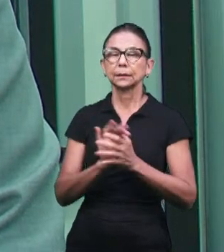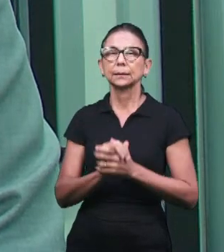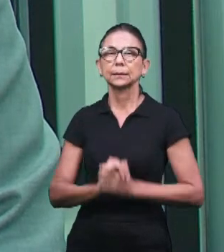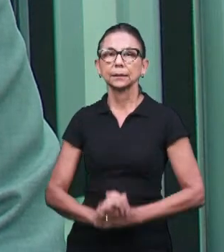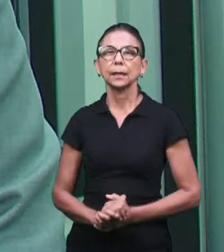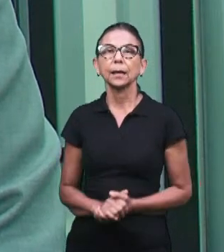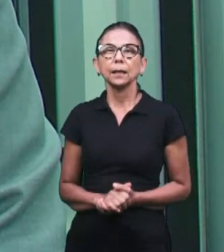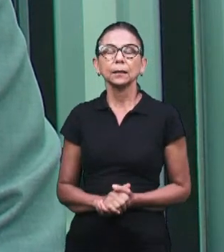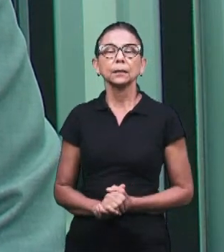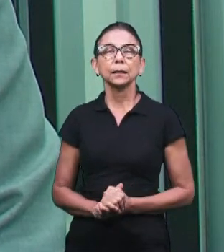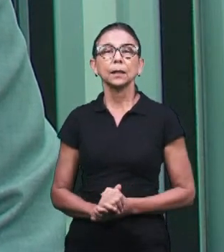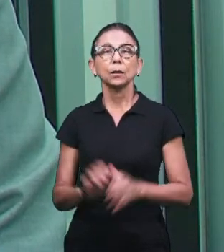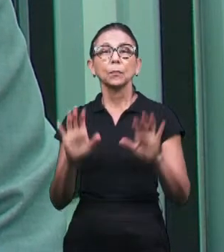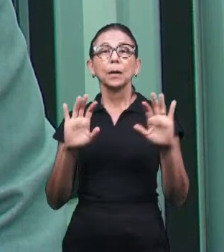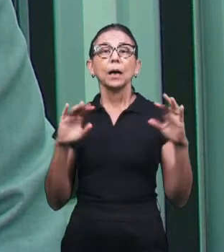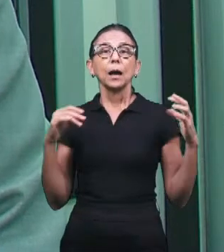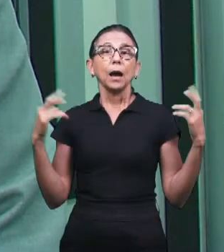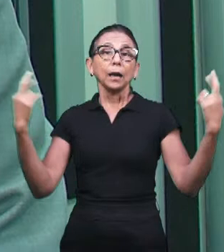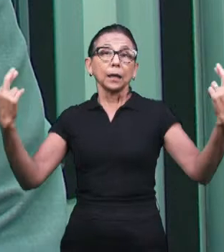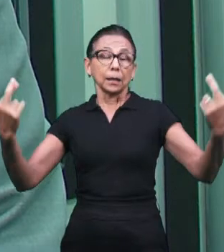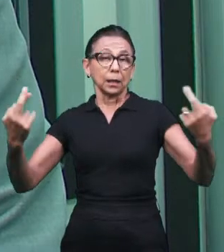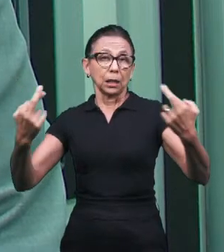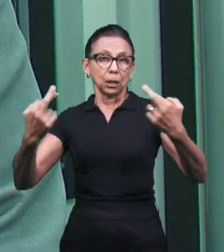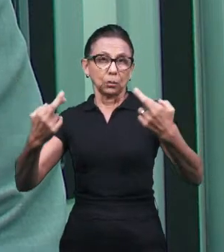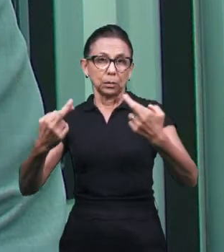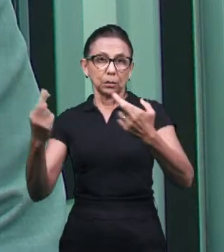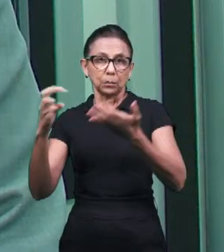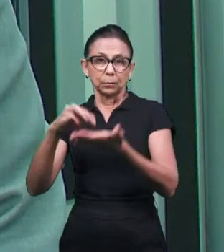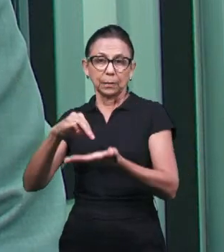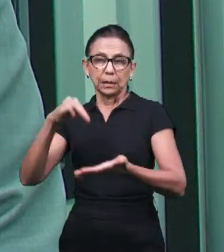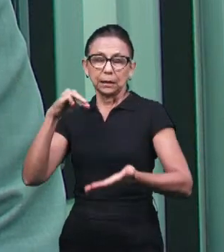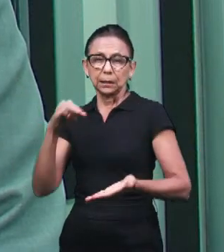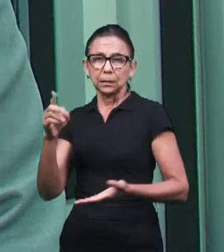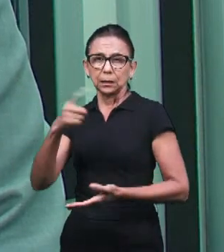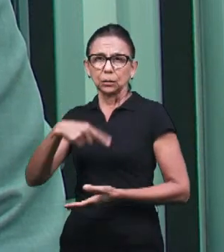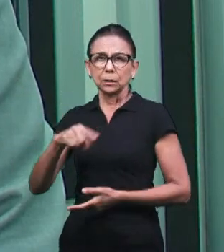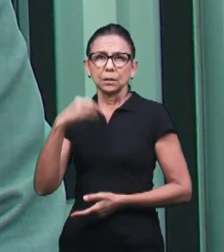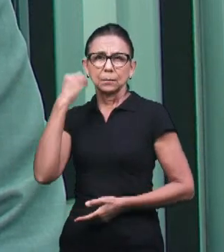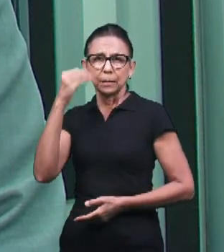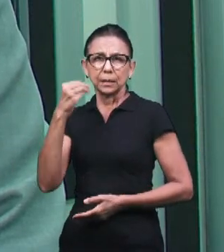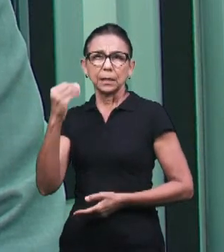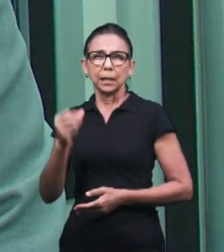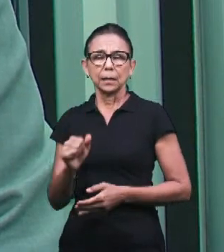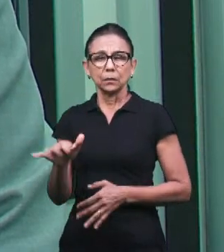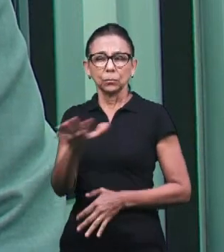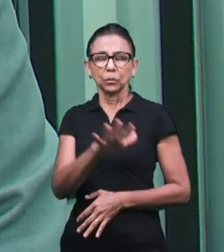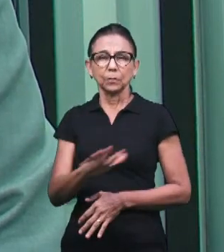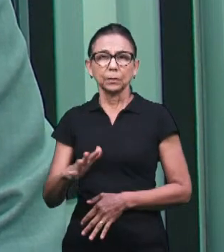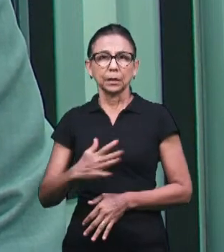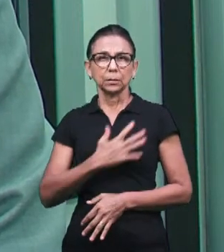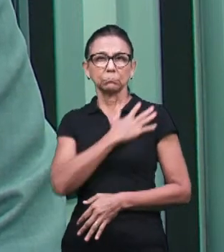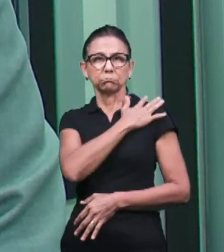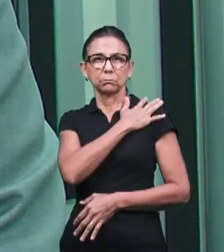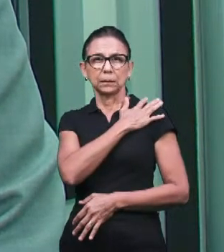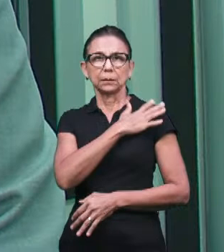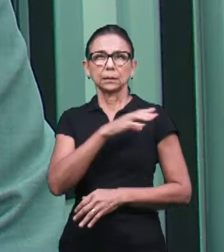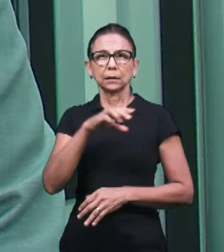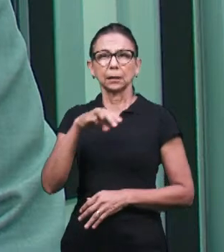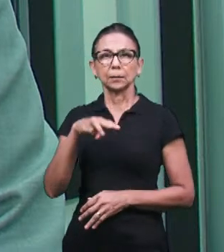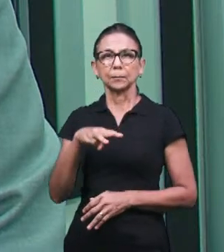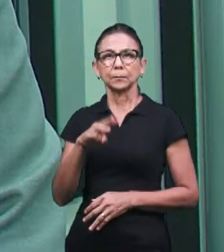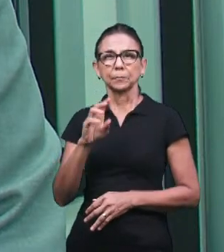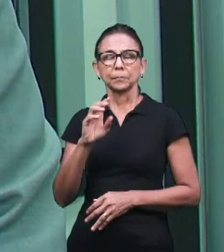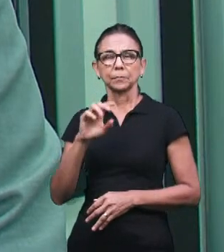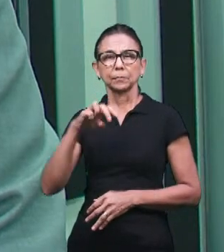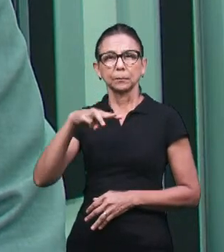ambiente militar e nos deu todos os recursos para que pudesse tornar aquela revelação em uma